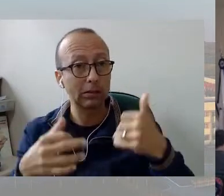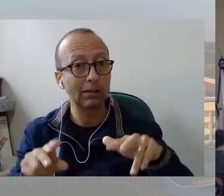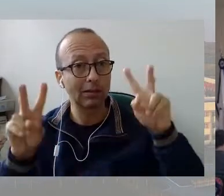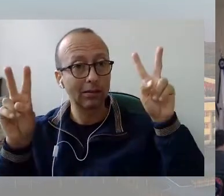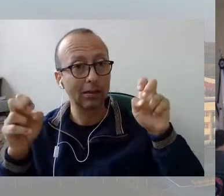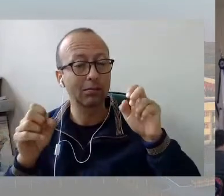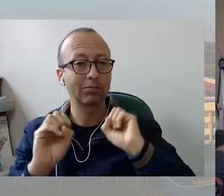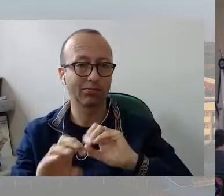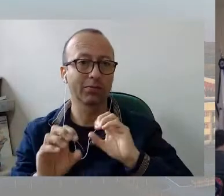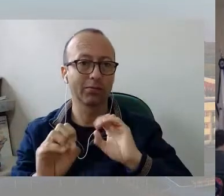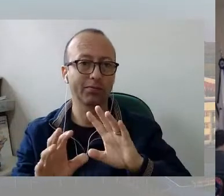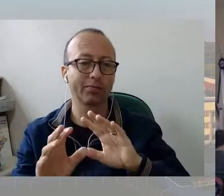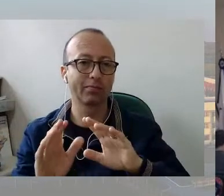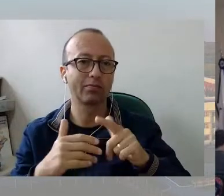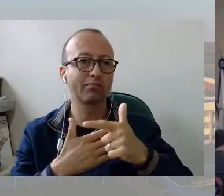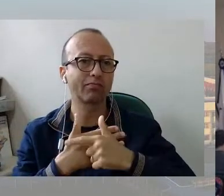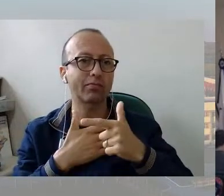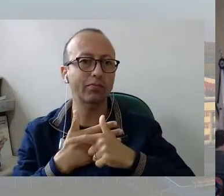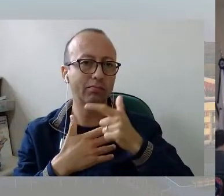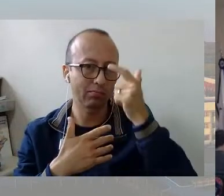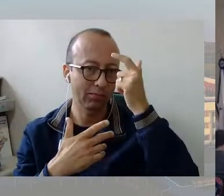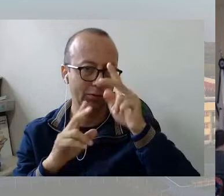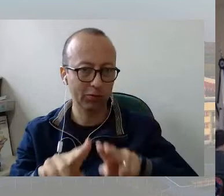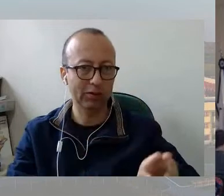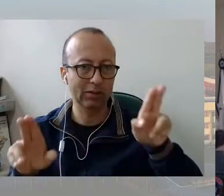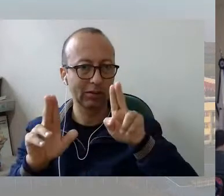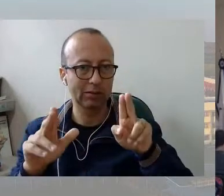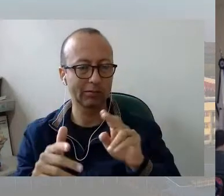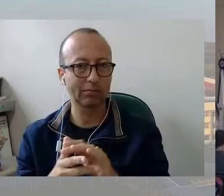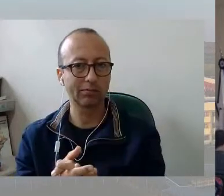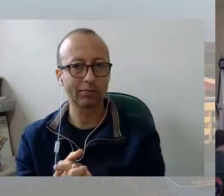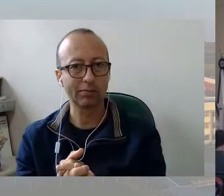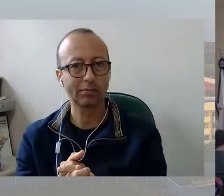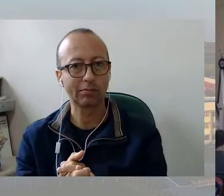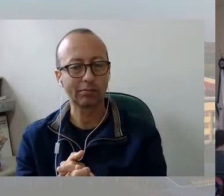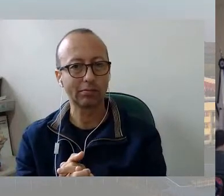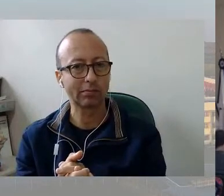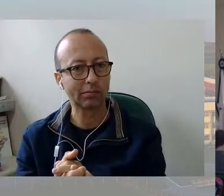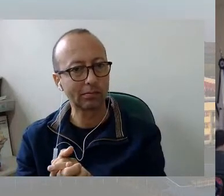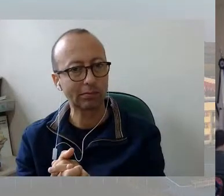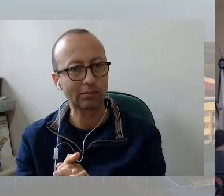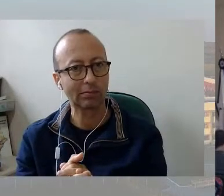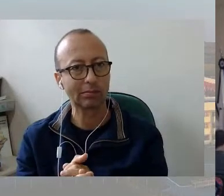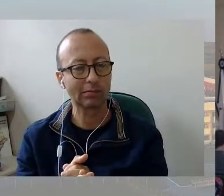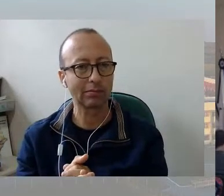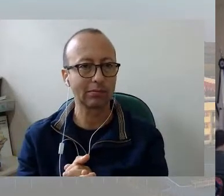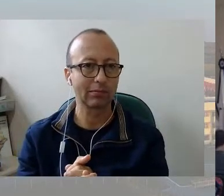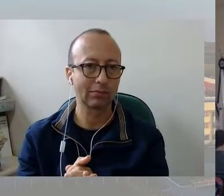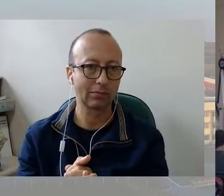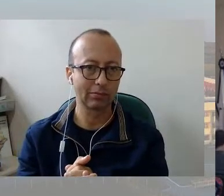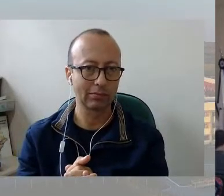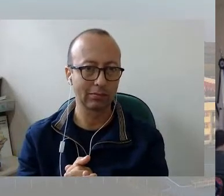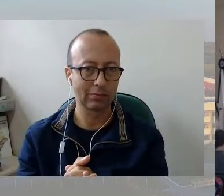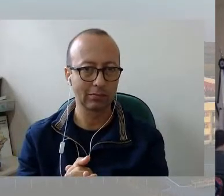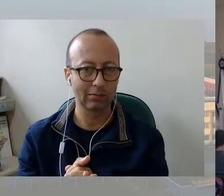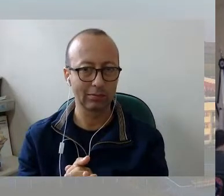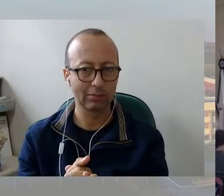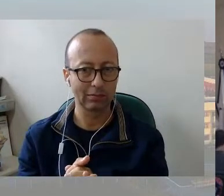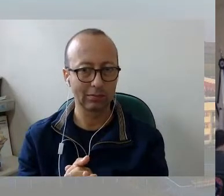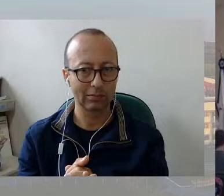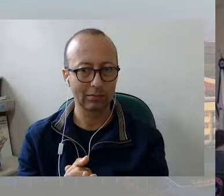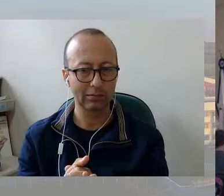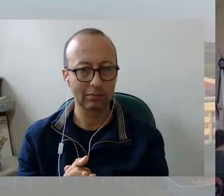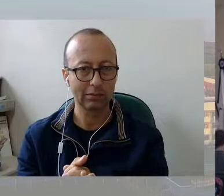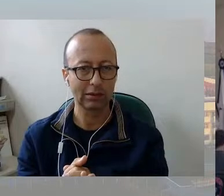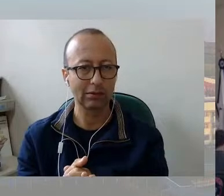da universidade. Que nunca mais a gente precise trabalhar na universidade o tema